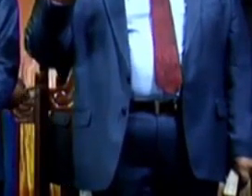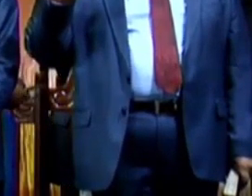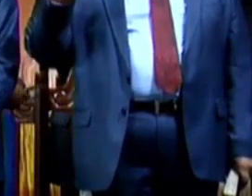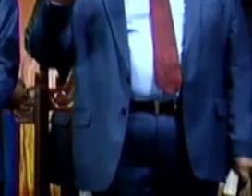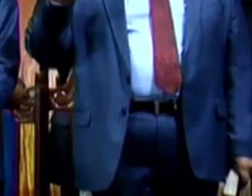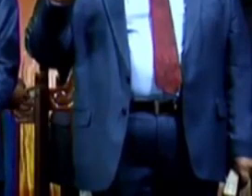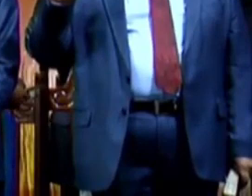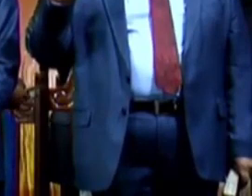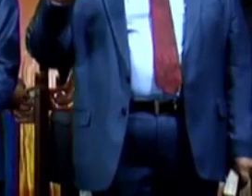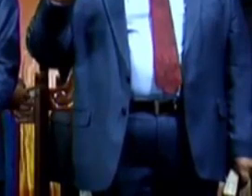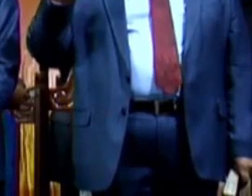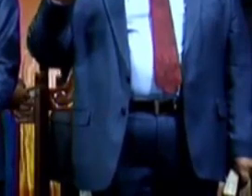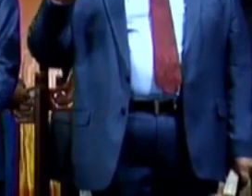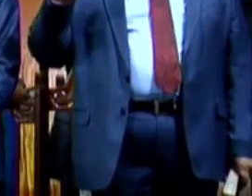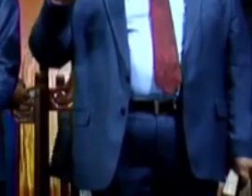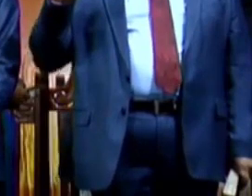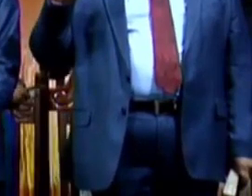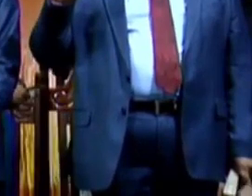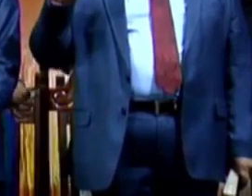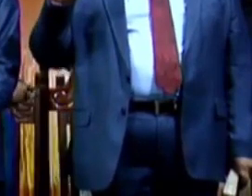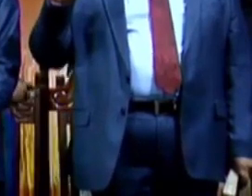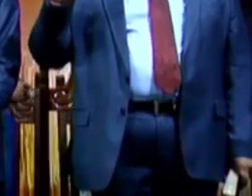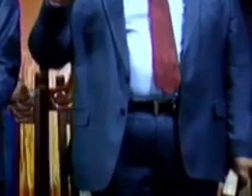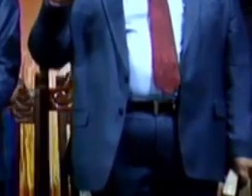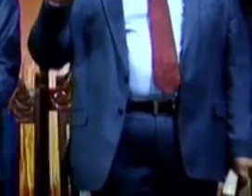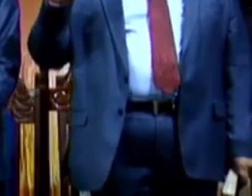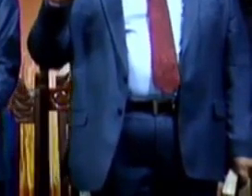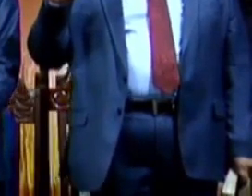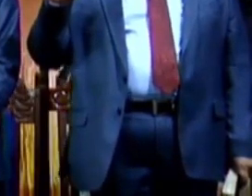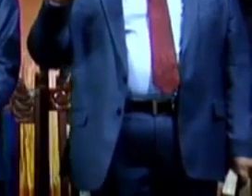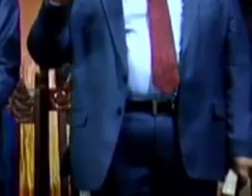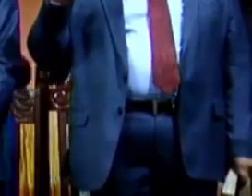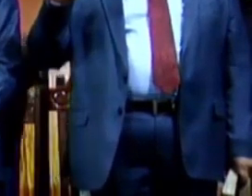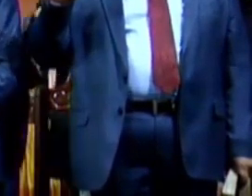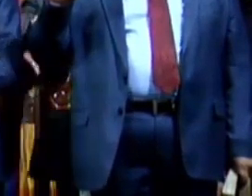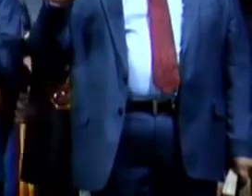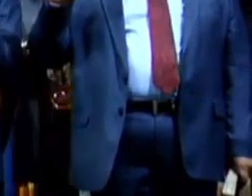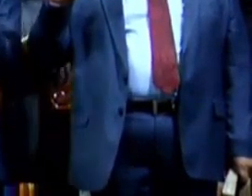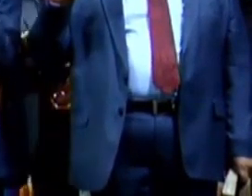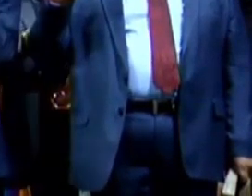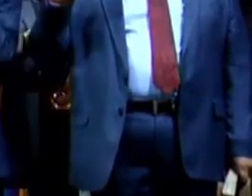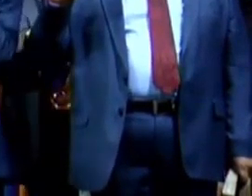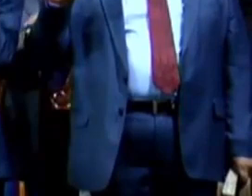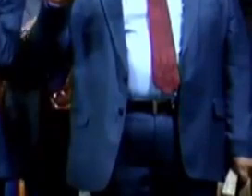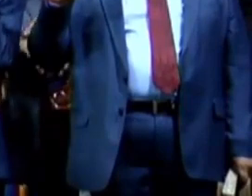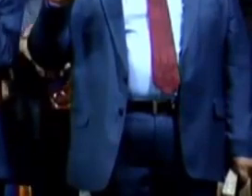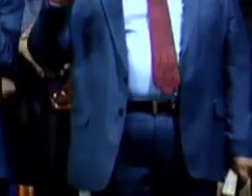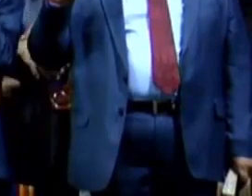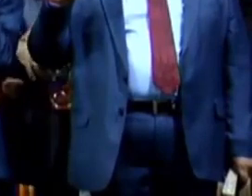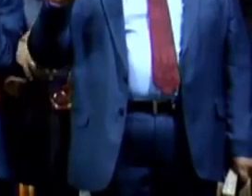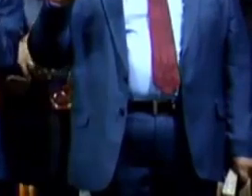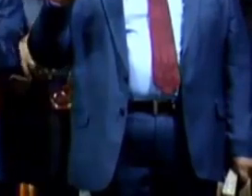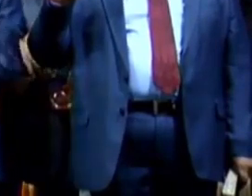mais uma vida para o Senhor? Você ainda tem 2 minutos para decidir.